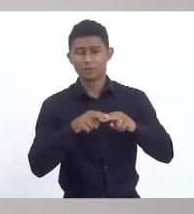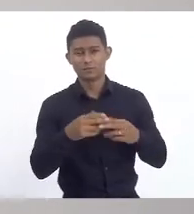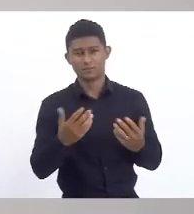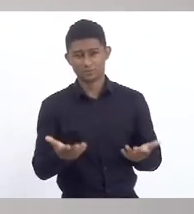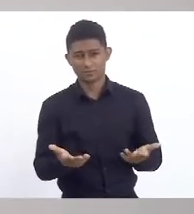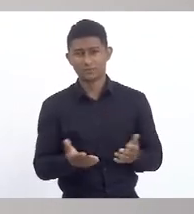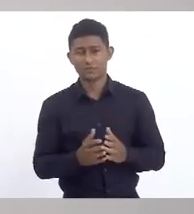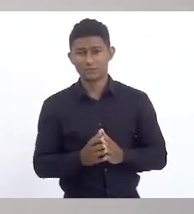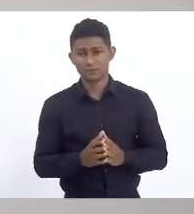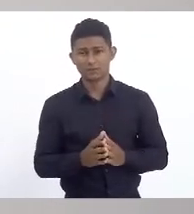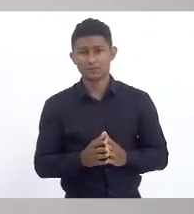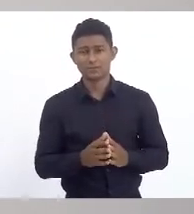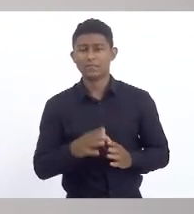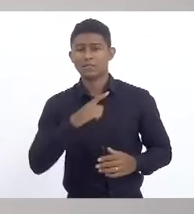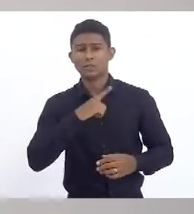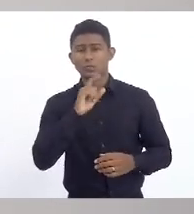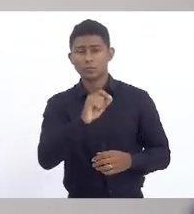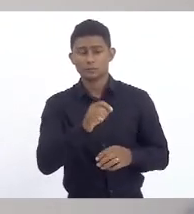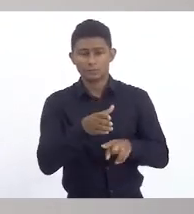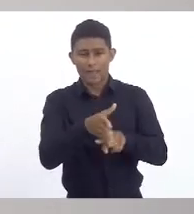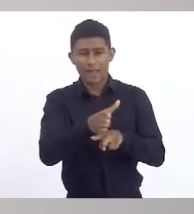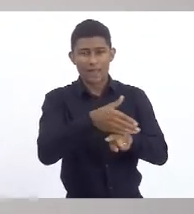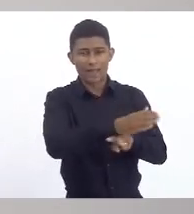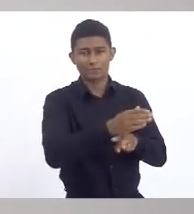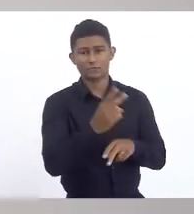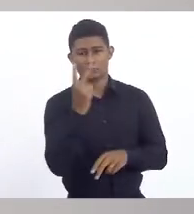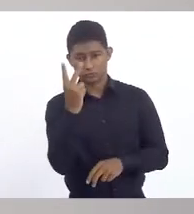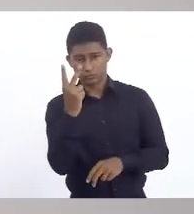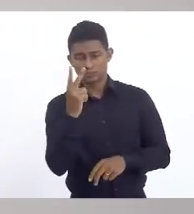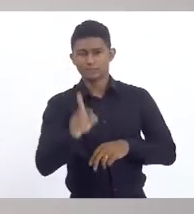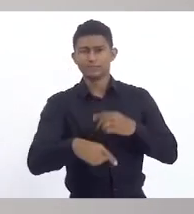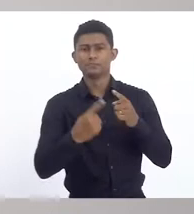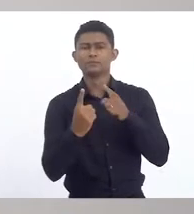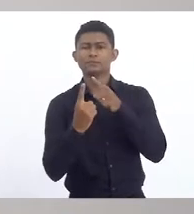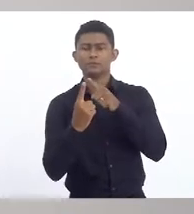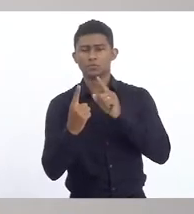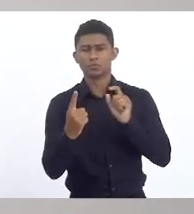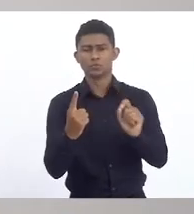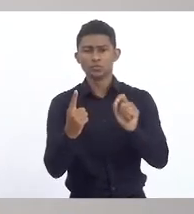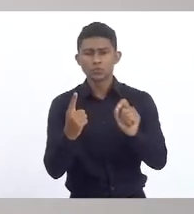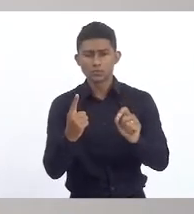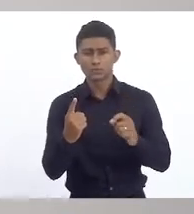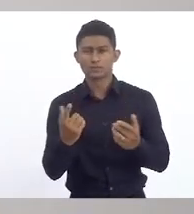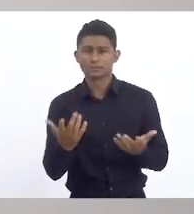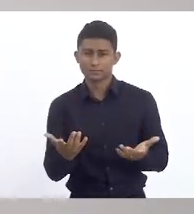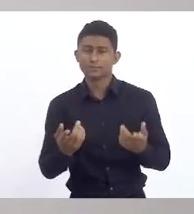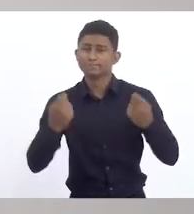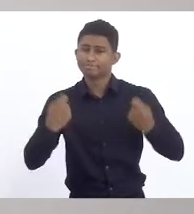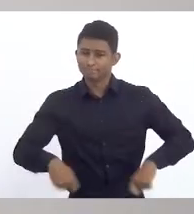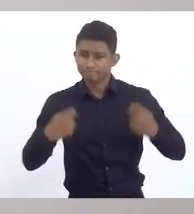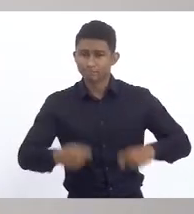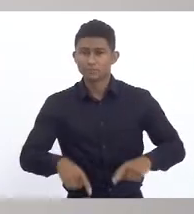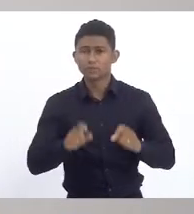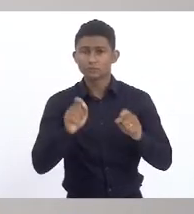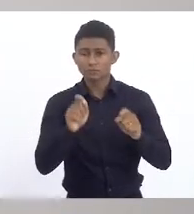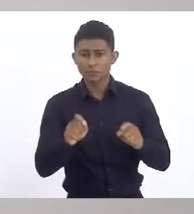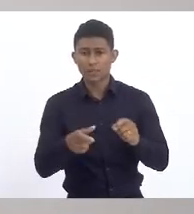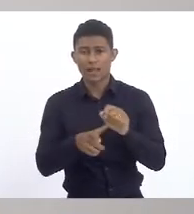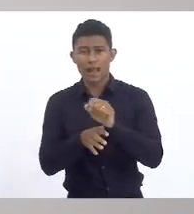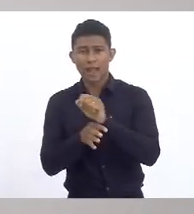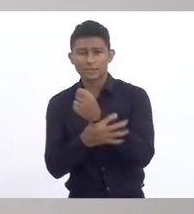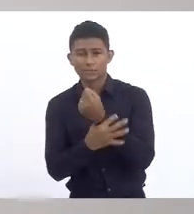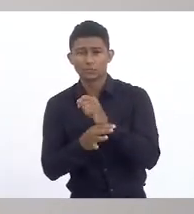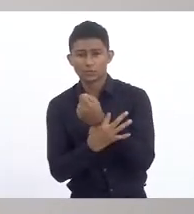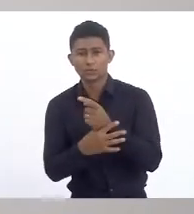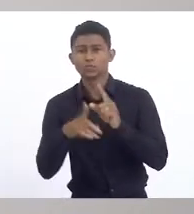tem como dois eixos prioritários, um, a busca não só de garantir no fluxo